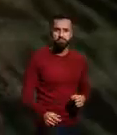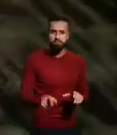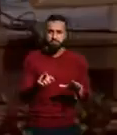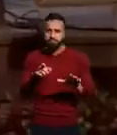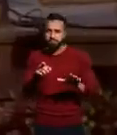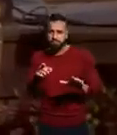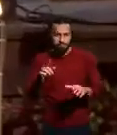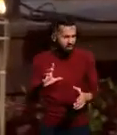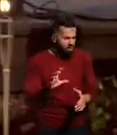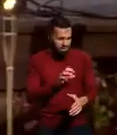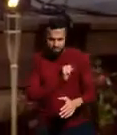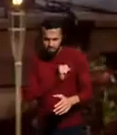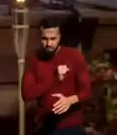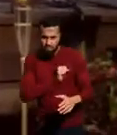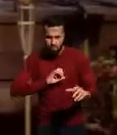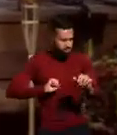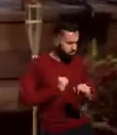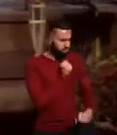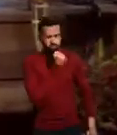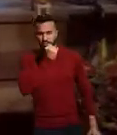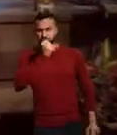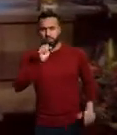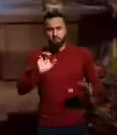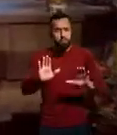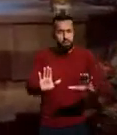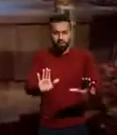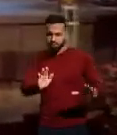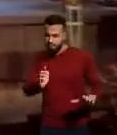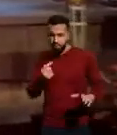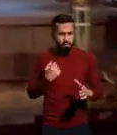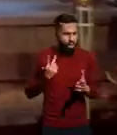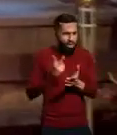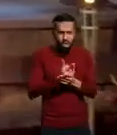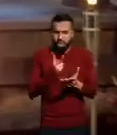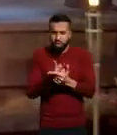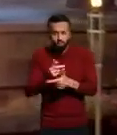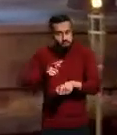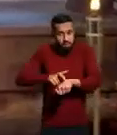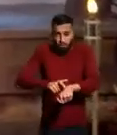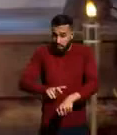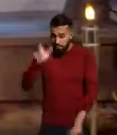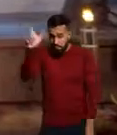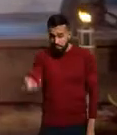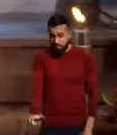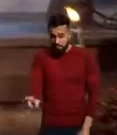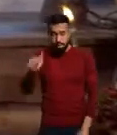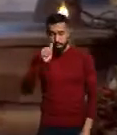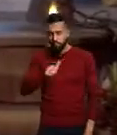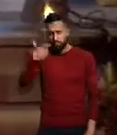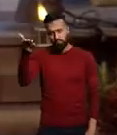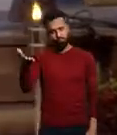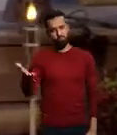Agora, né? Eu amo e odeio, mas ao mesmo tempo a mesma pessoa.